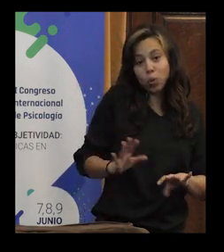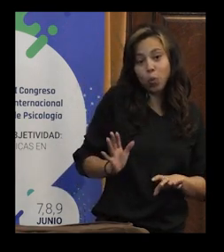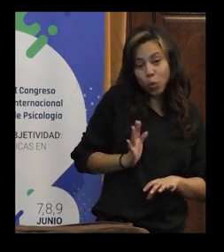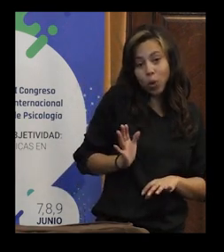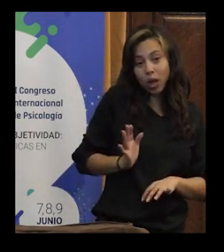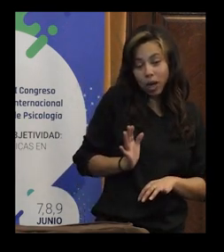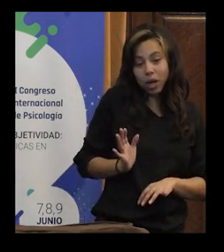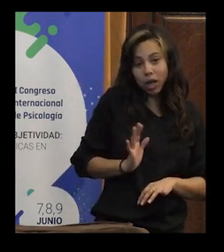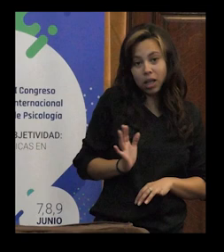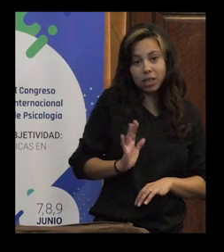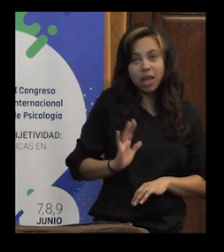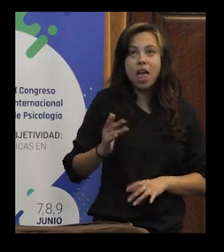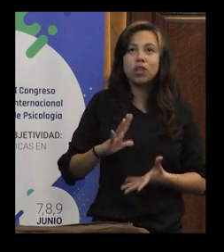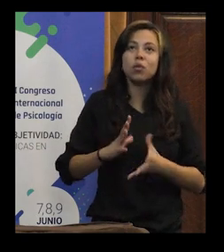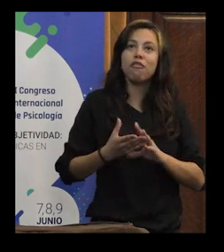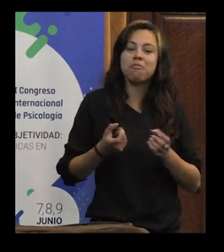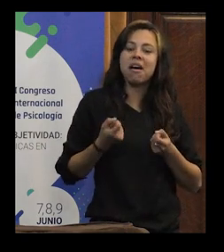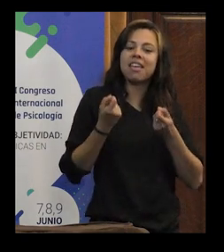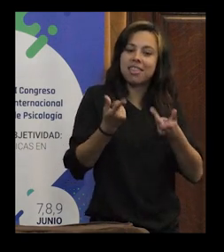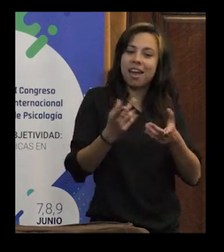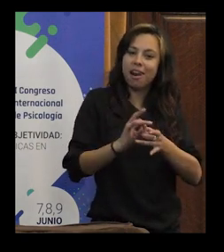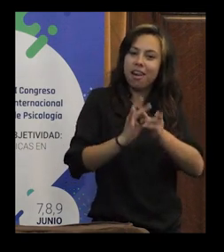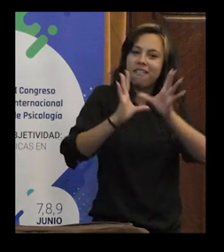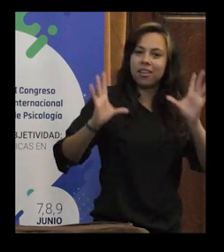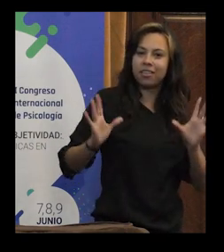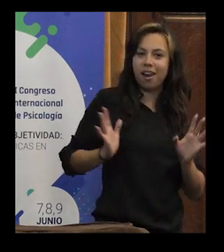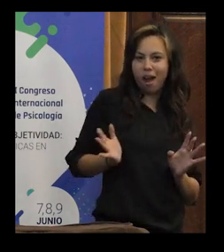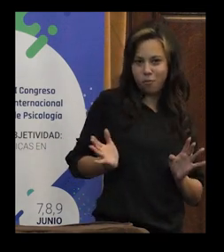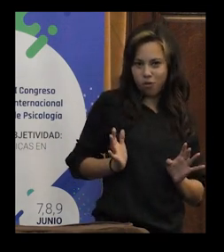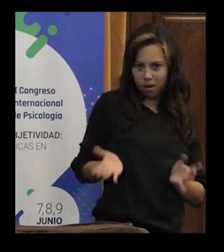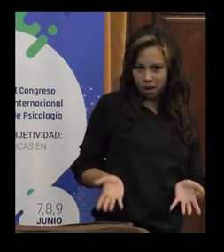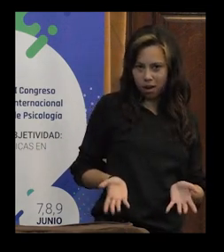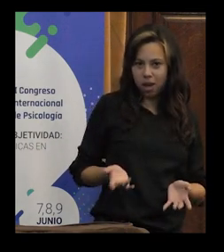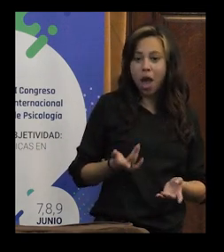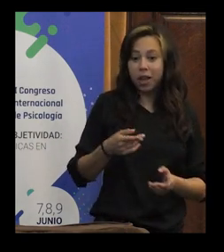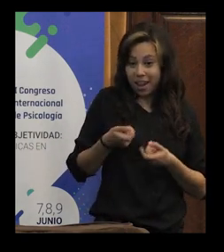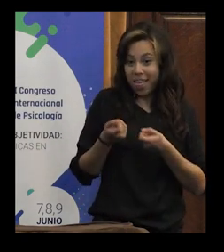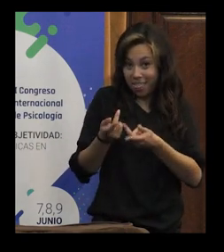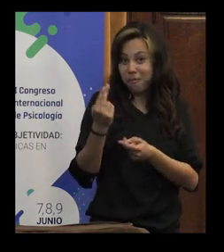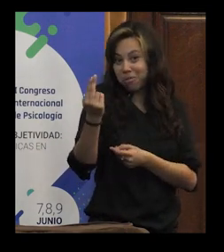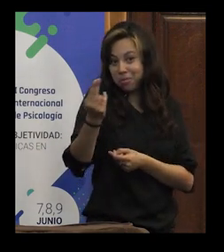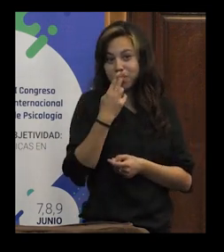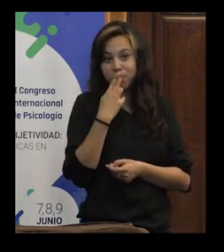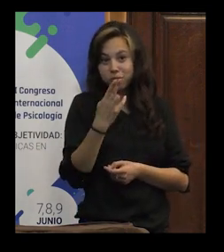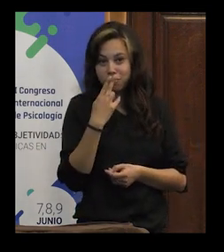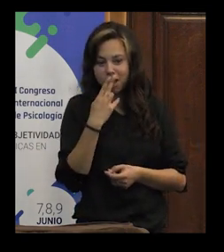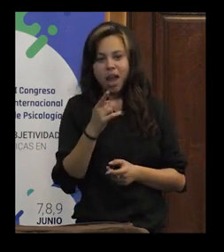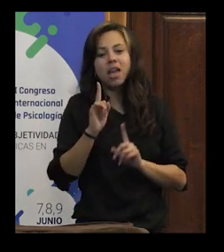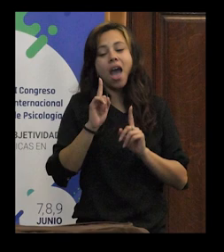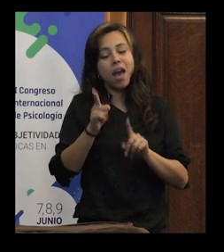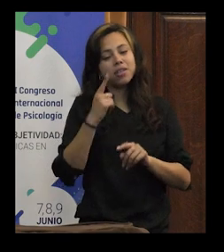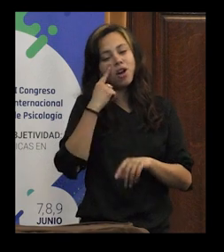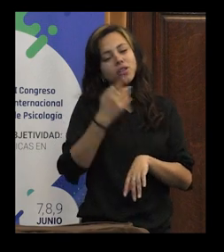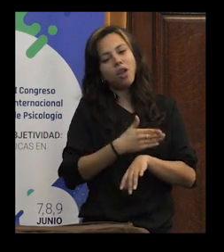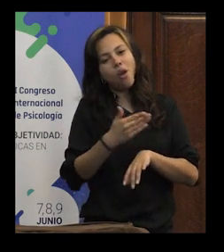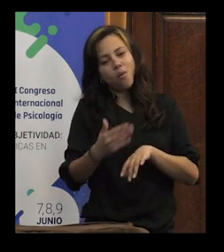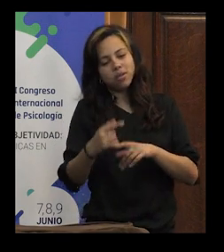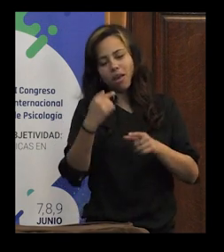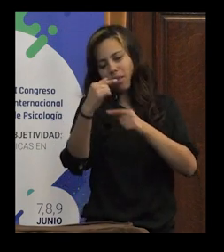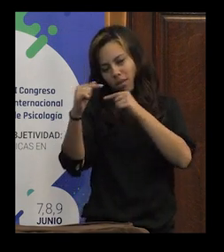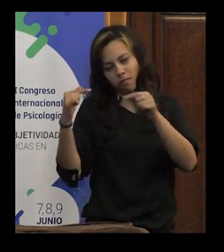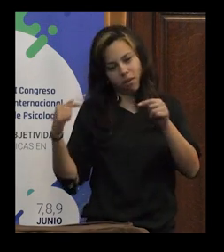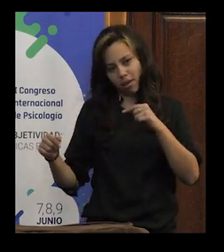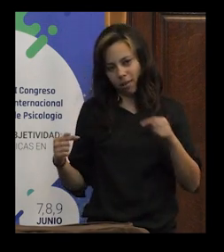público, liberdade e aventura, assim como os efeitos identitários da eleição